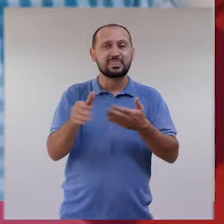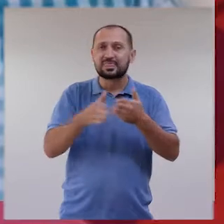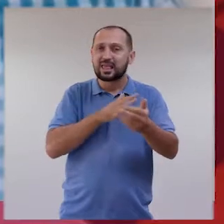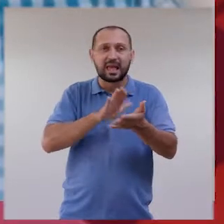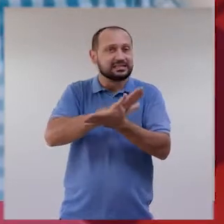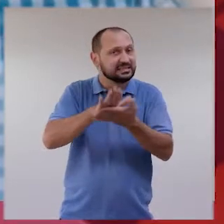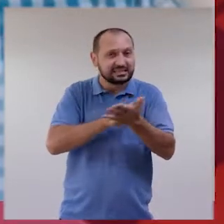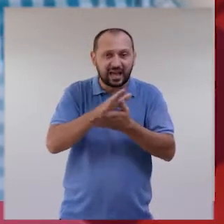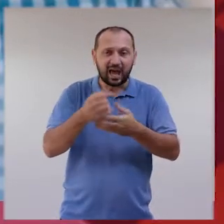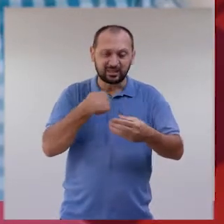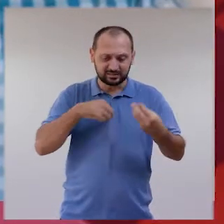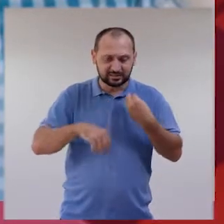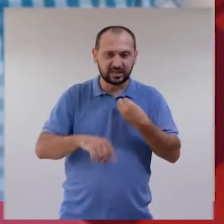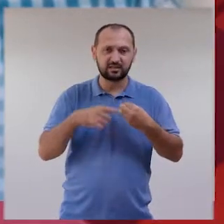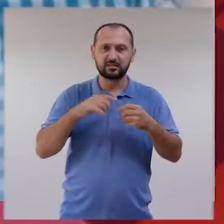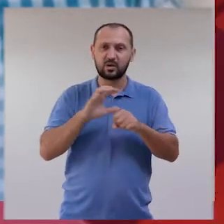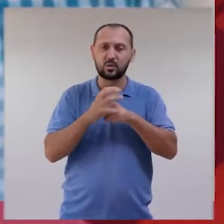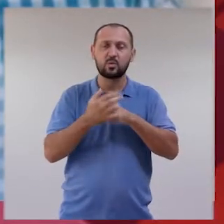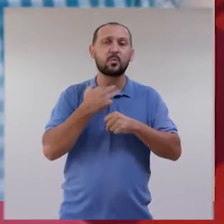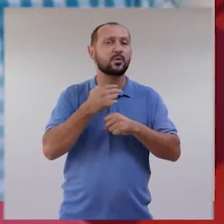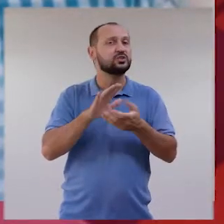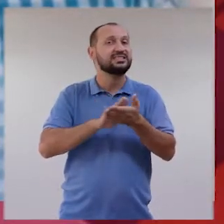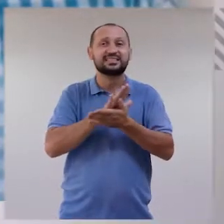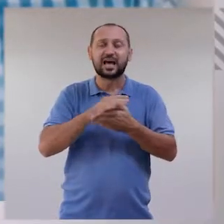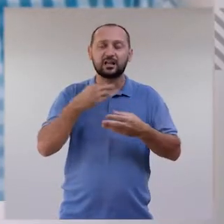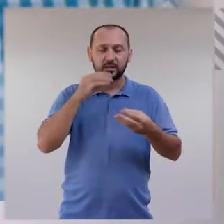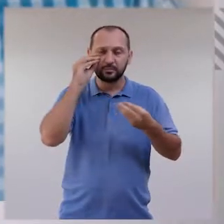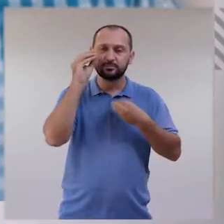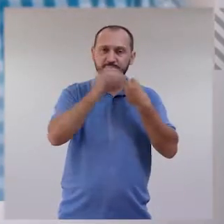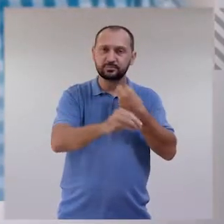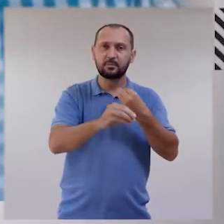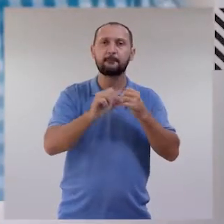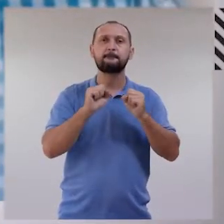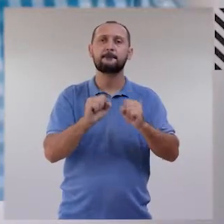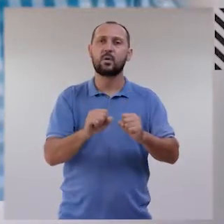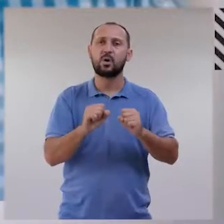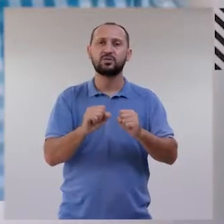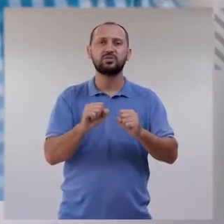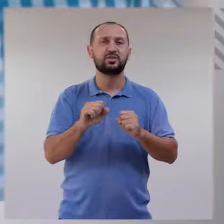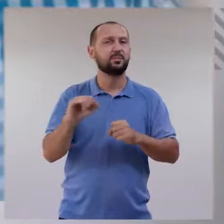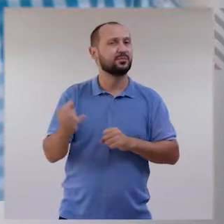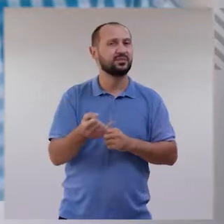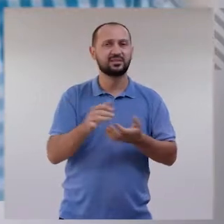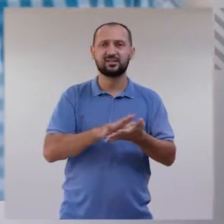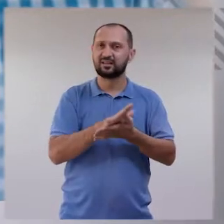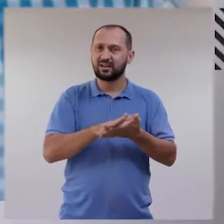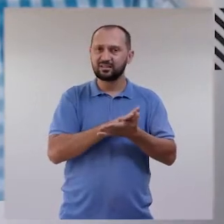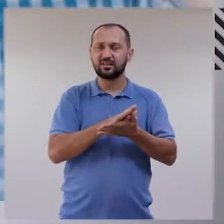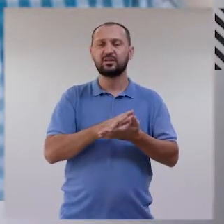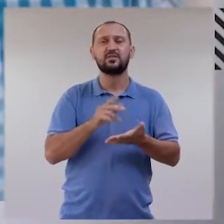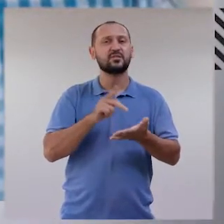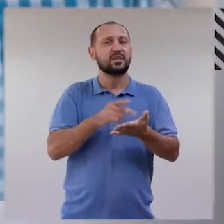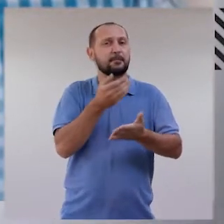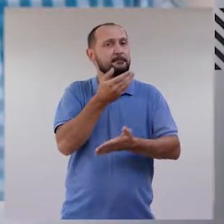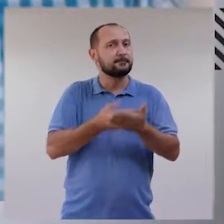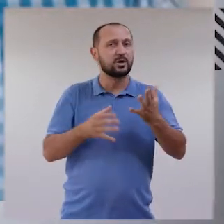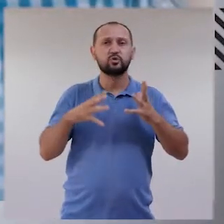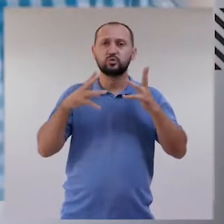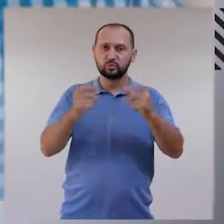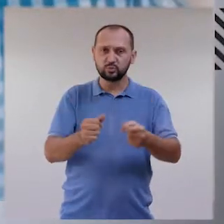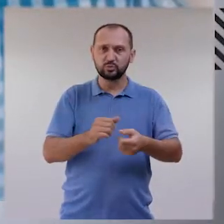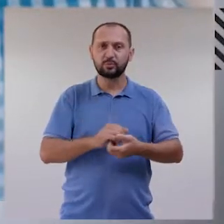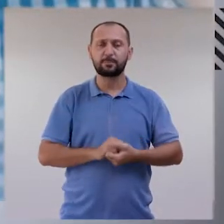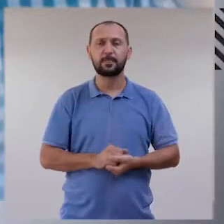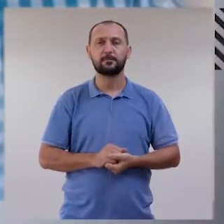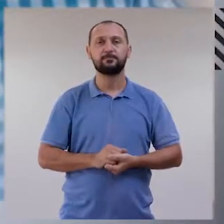nenhum órgão desse paciente com Covid-19 saudável, ele consegue ser aproveitado? Ele realmente